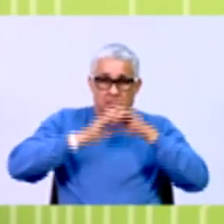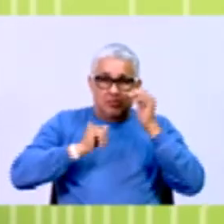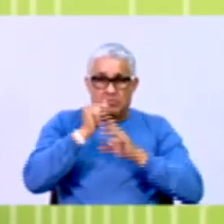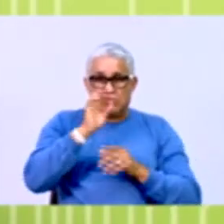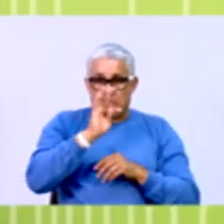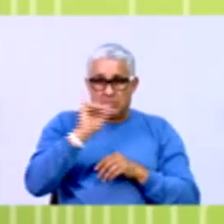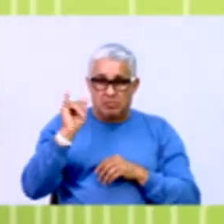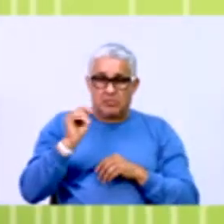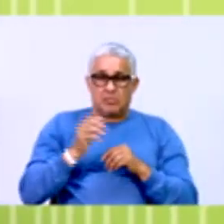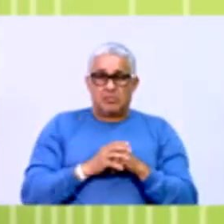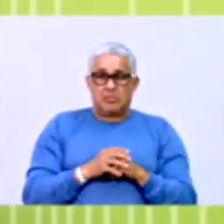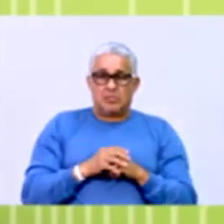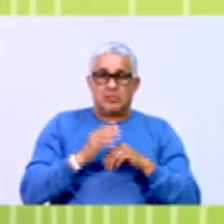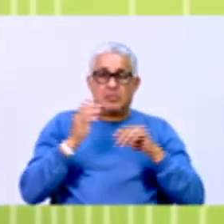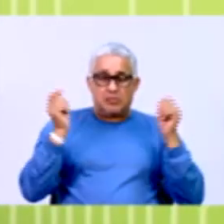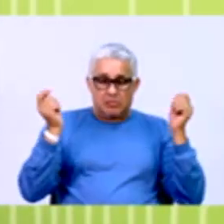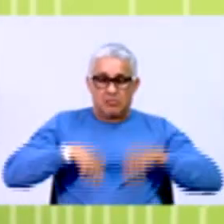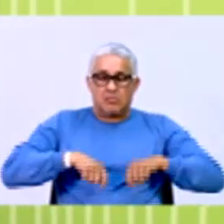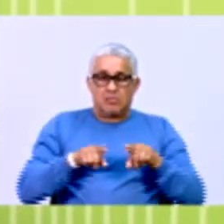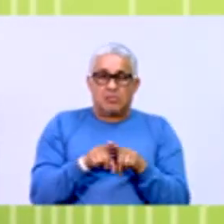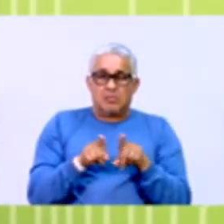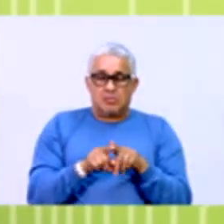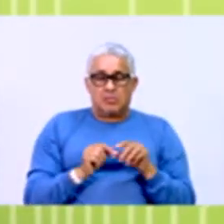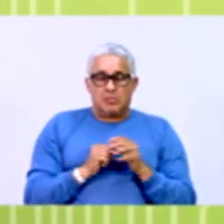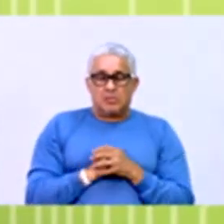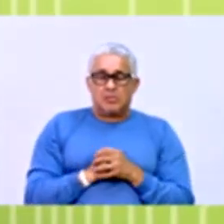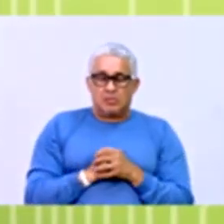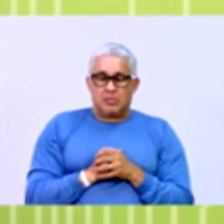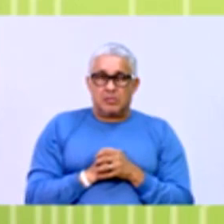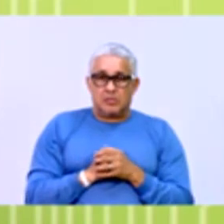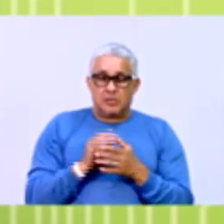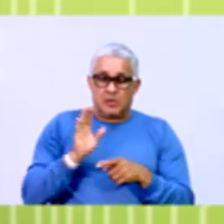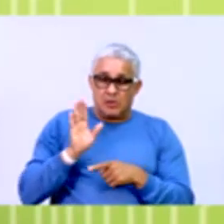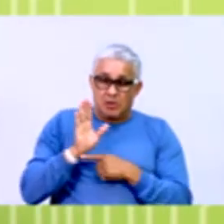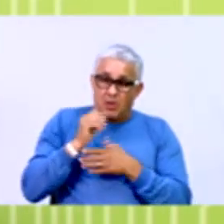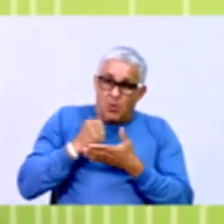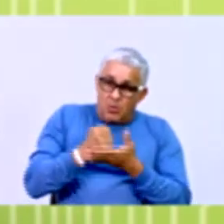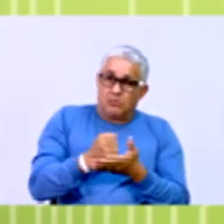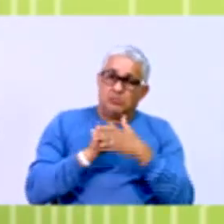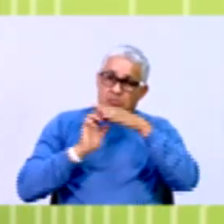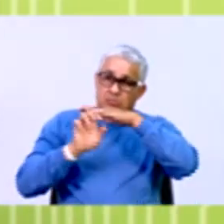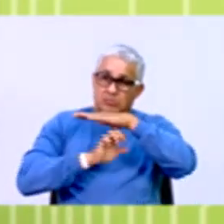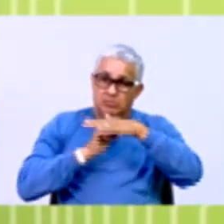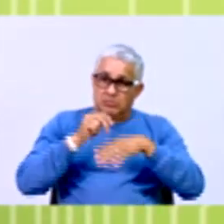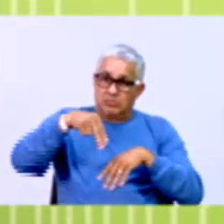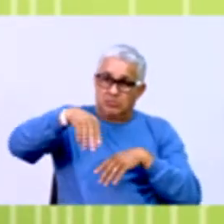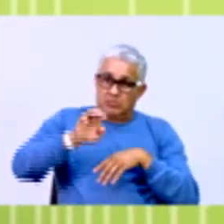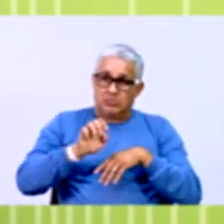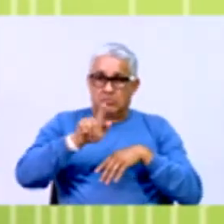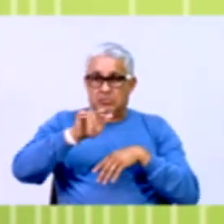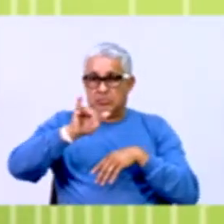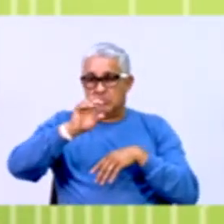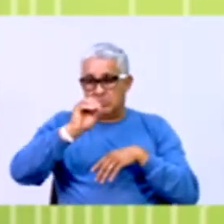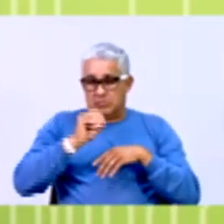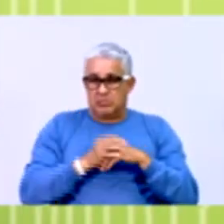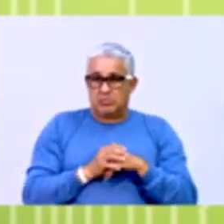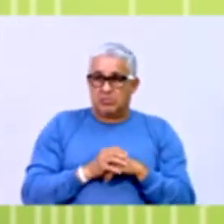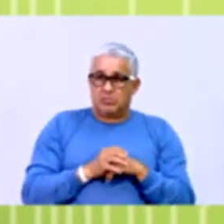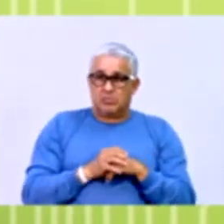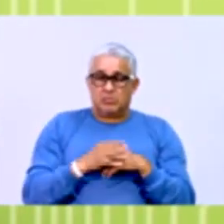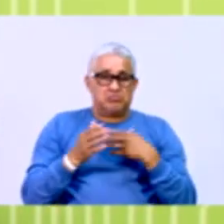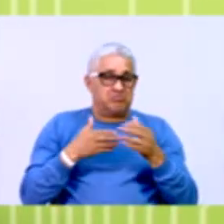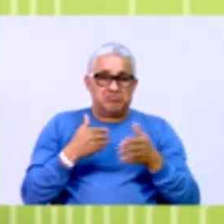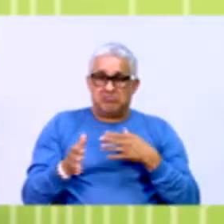está capacitado então para poder auxiliar a empresa nos seus negócios, né? Sejam eles quais